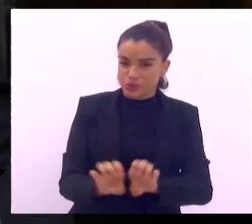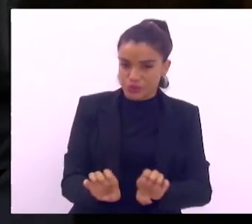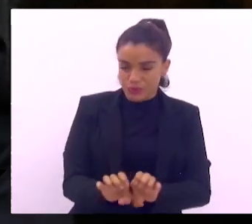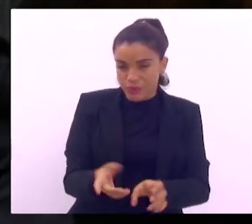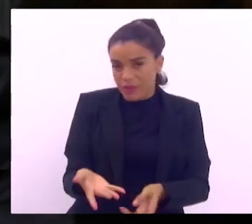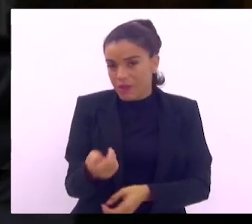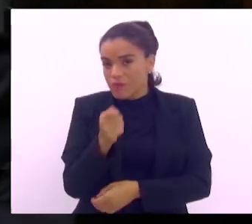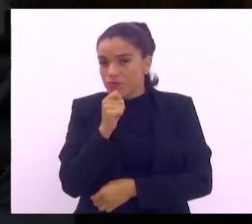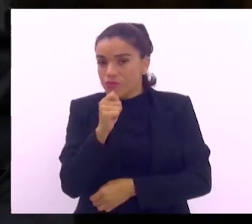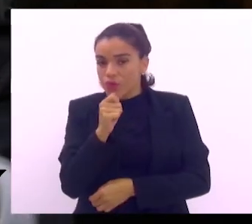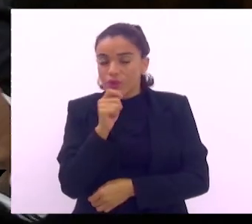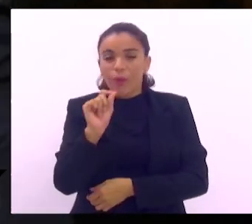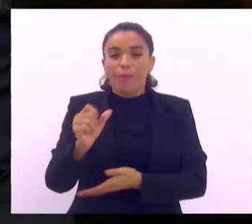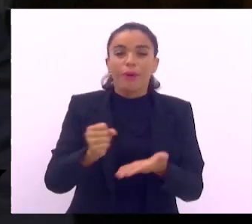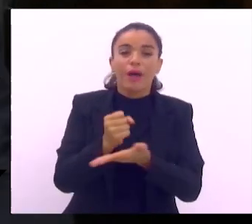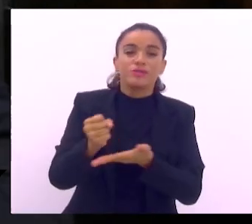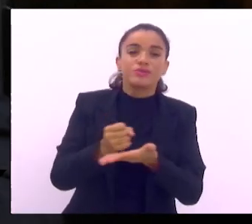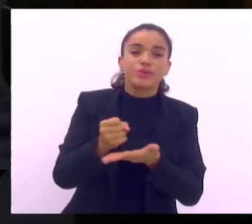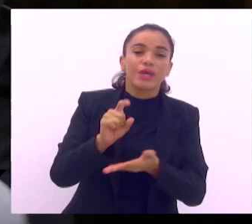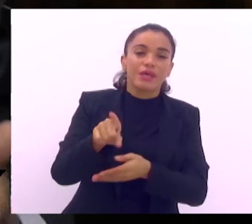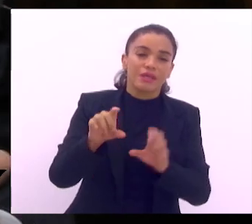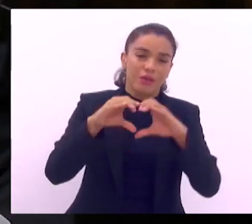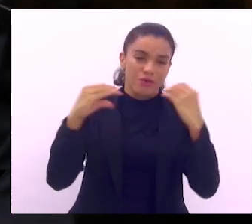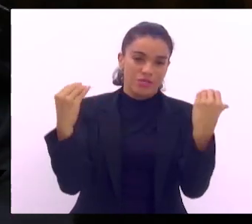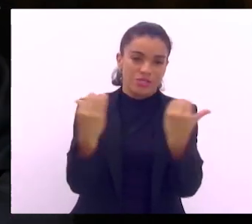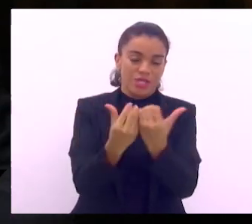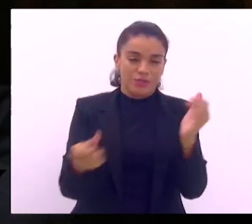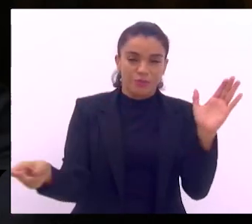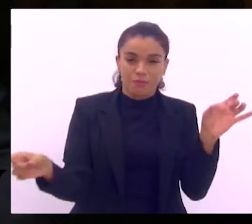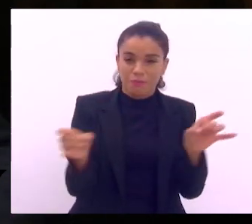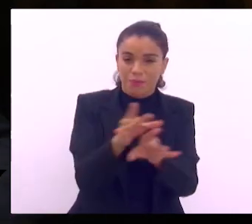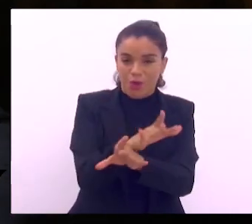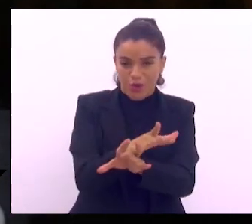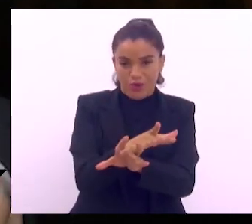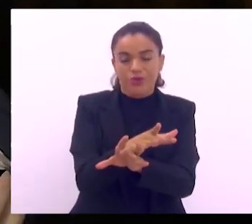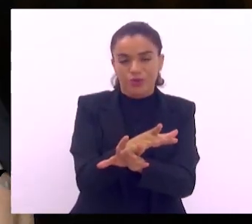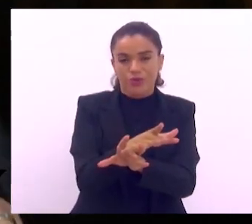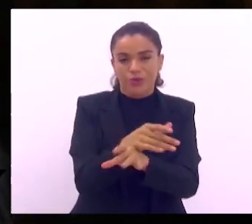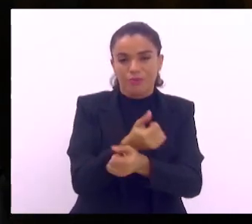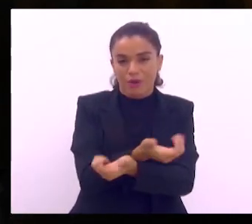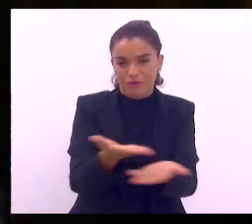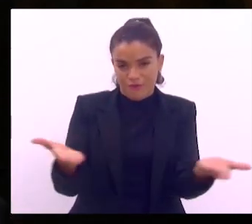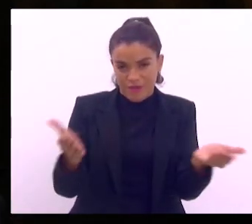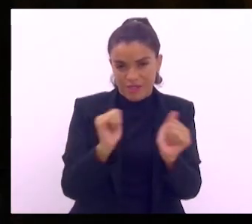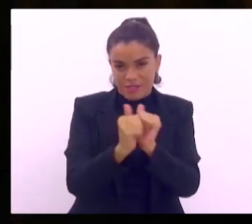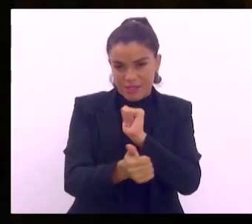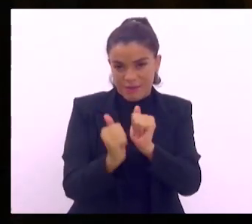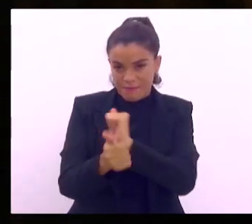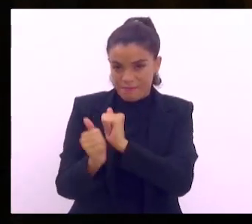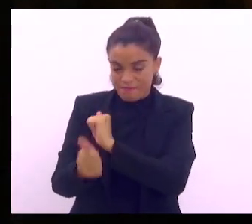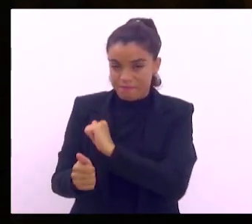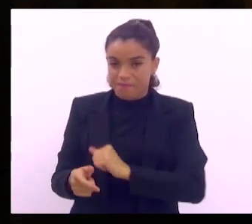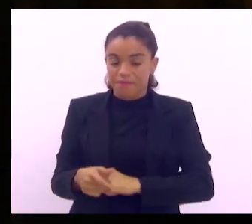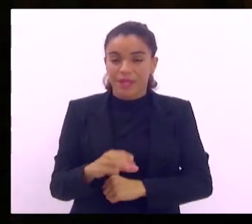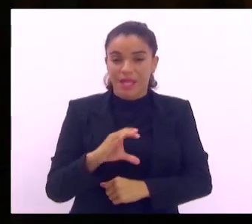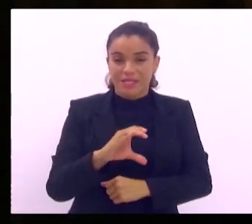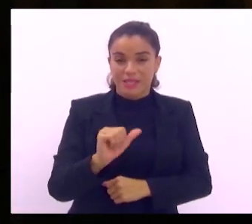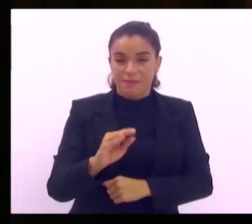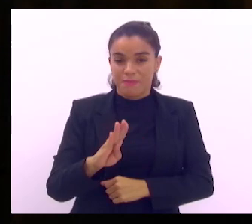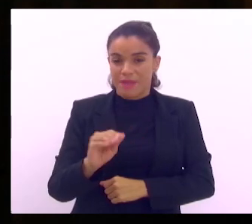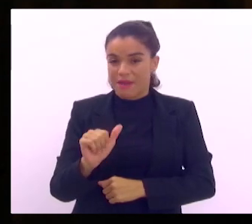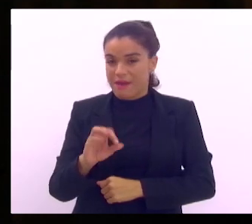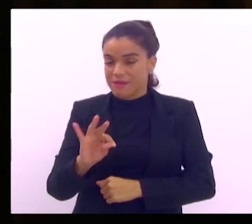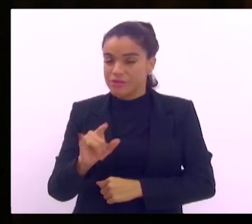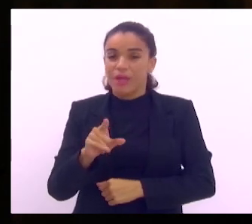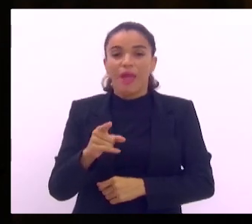se você não tem o básico, que é o estádio pronto para receber o atletismo. A CBAT, ela é patrocinada pelas